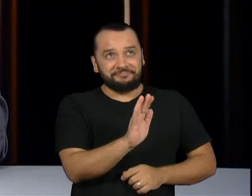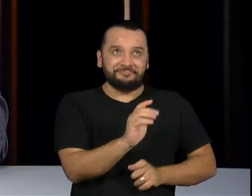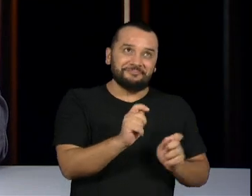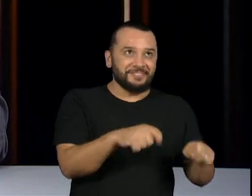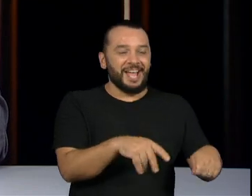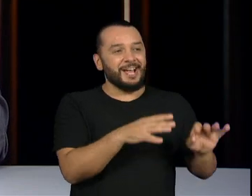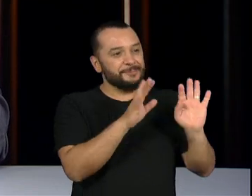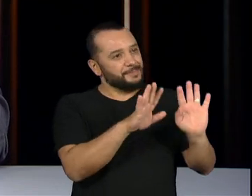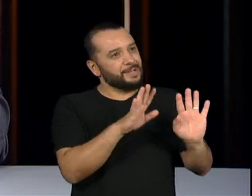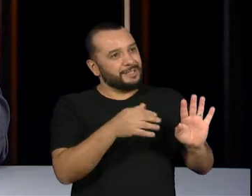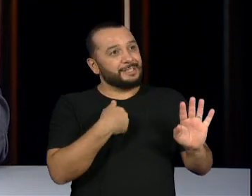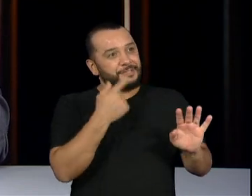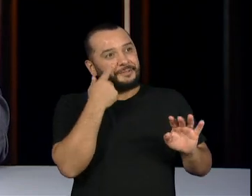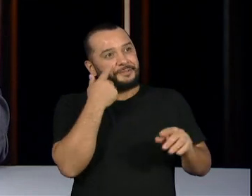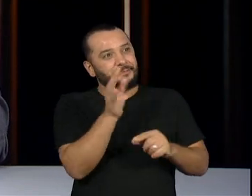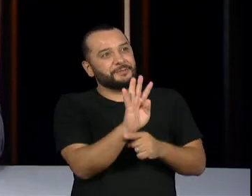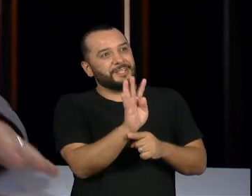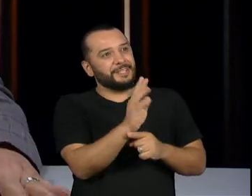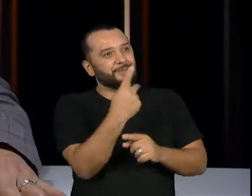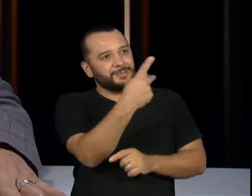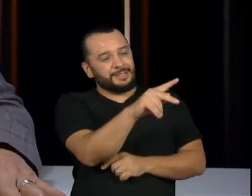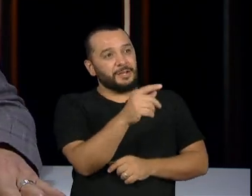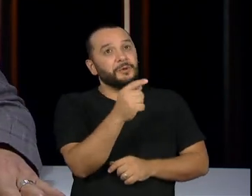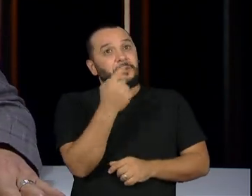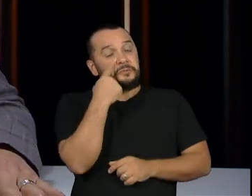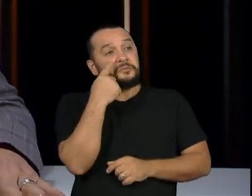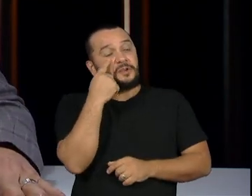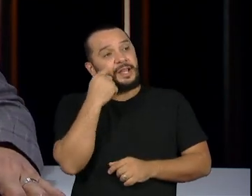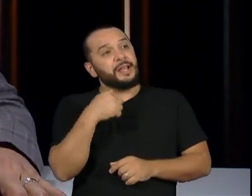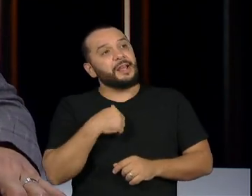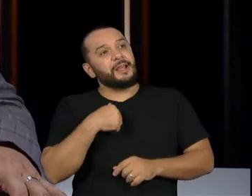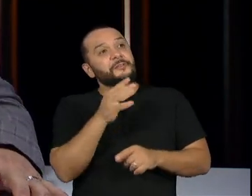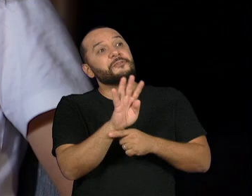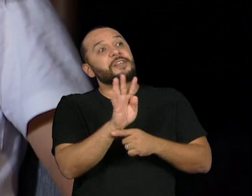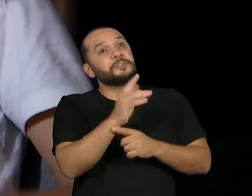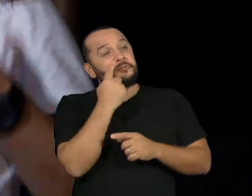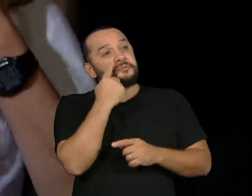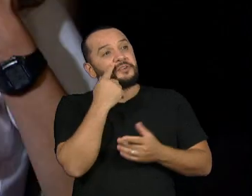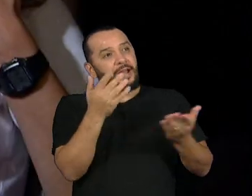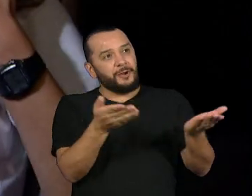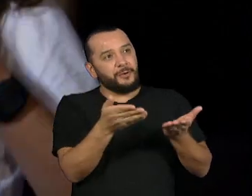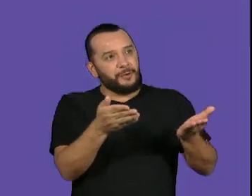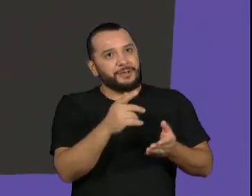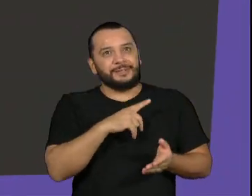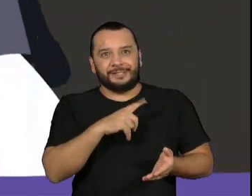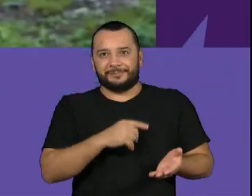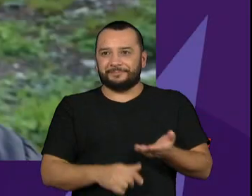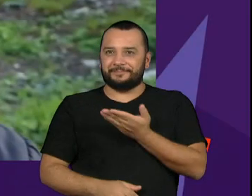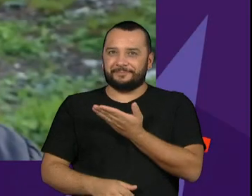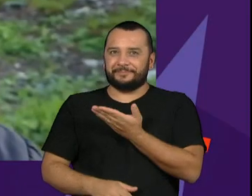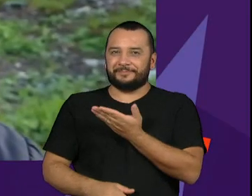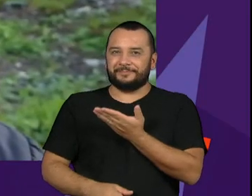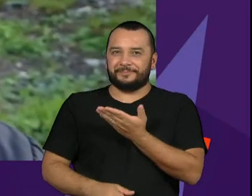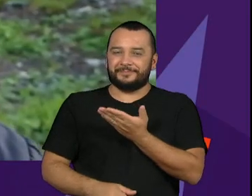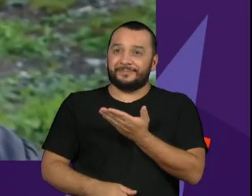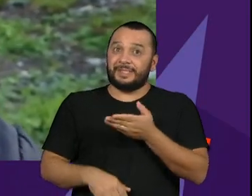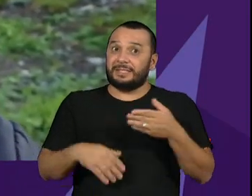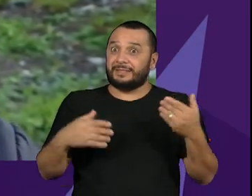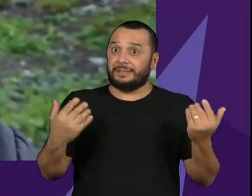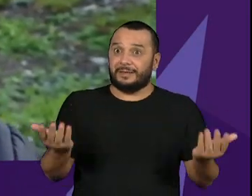que a gente vê que você fez... Vamos comentar alguns desses vídeos? A gente tem eles aí.